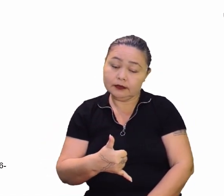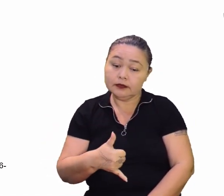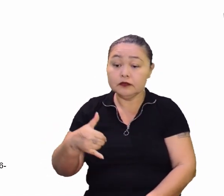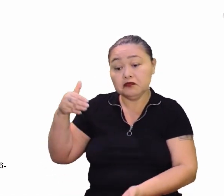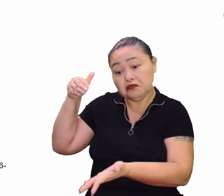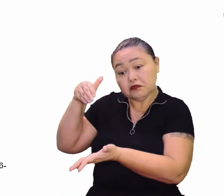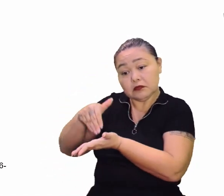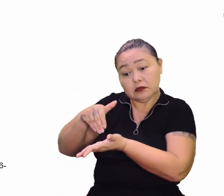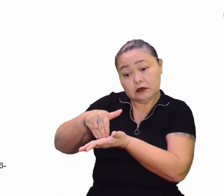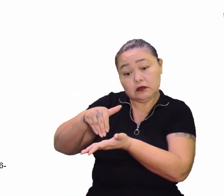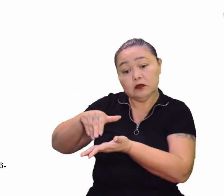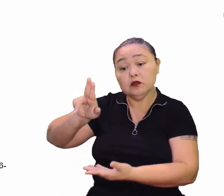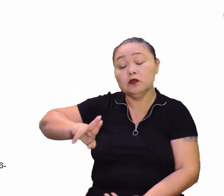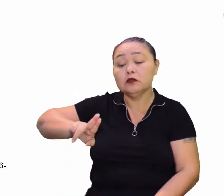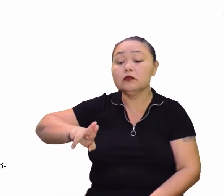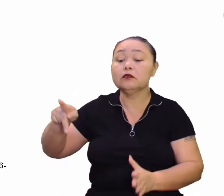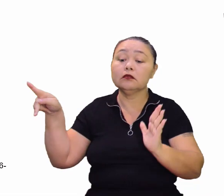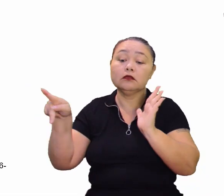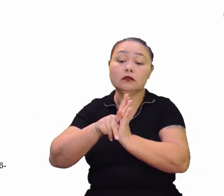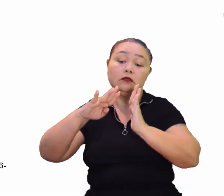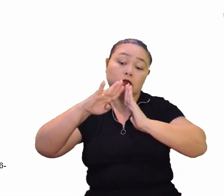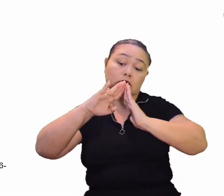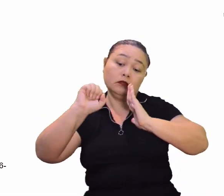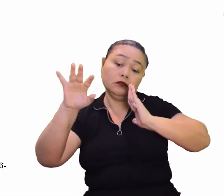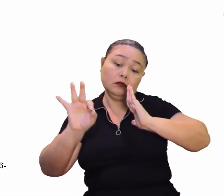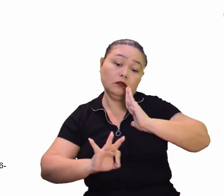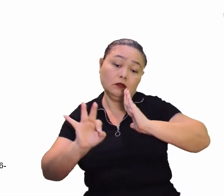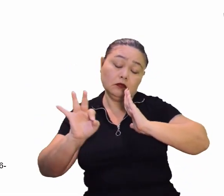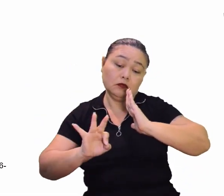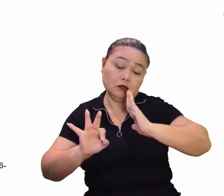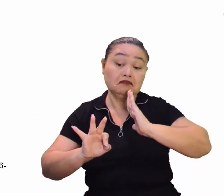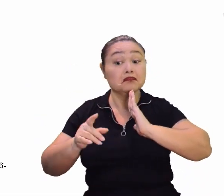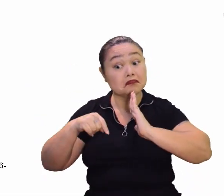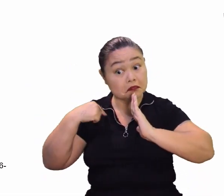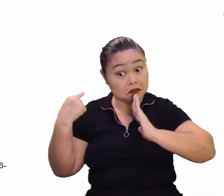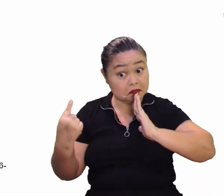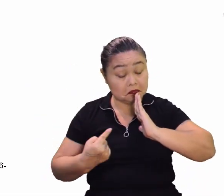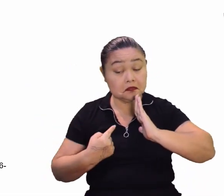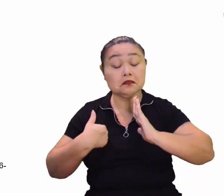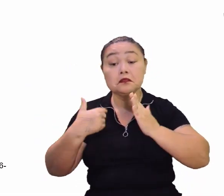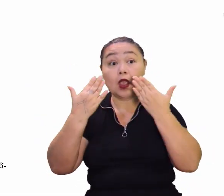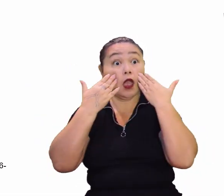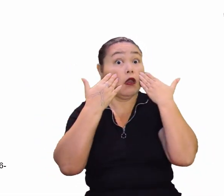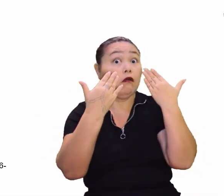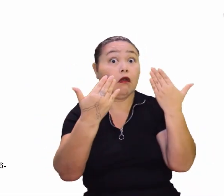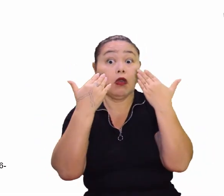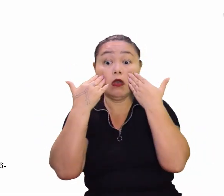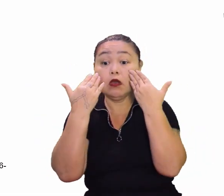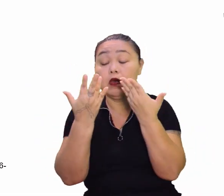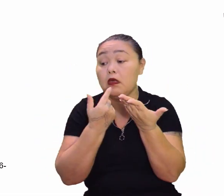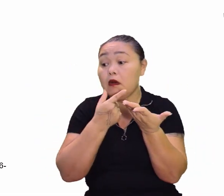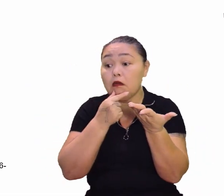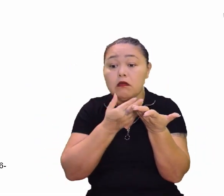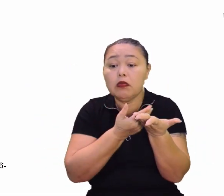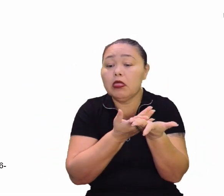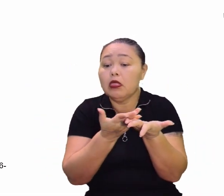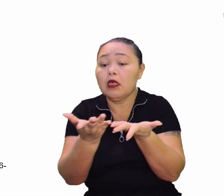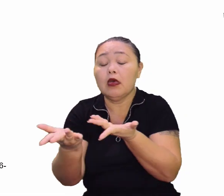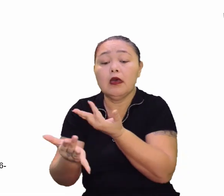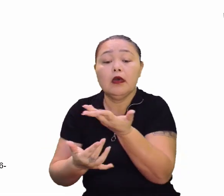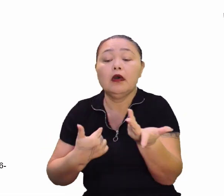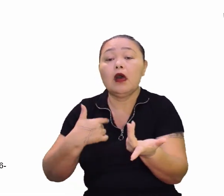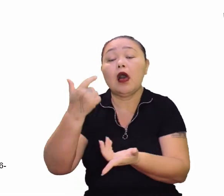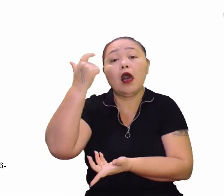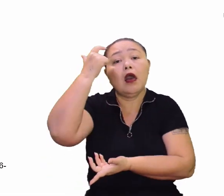o último lugar ali é o uso doméstico, 8%. E olha que a gente vê muita gente que desperdiçando água. justamente.